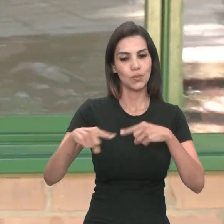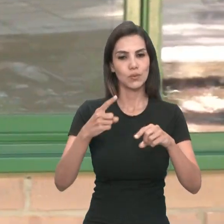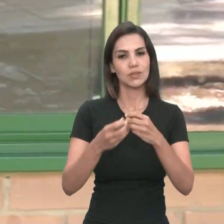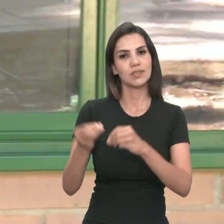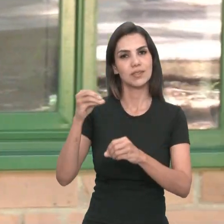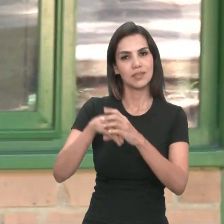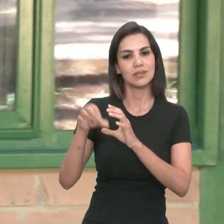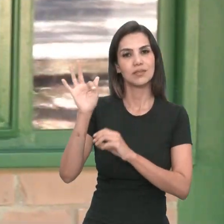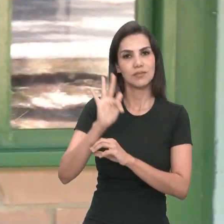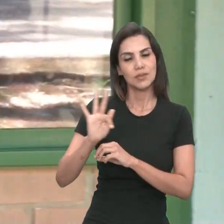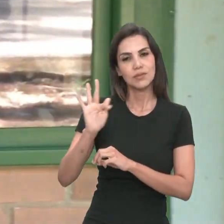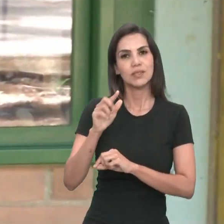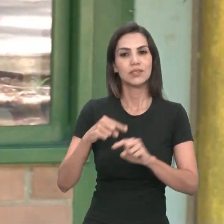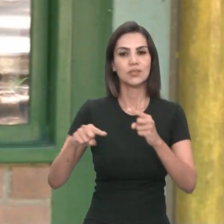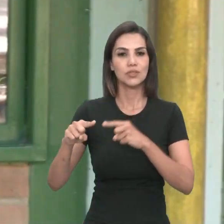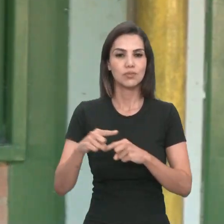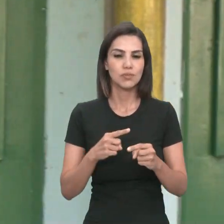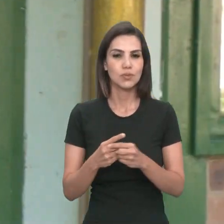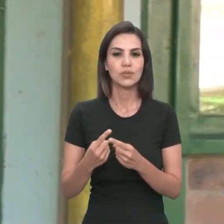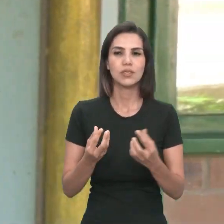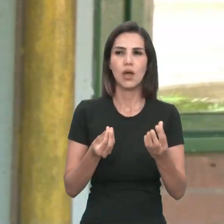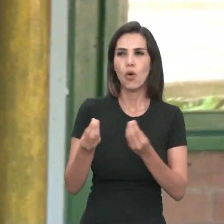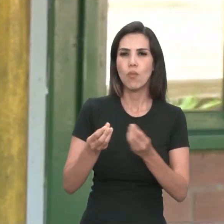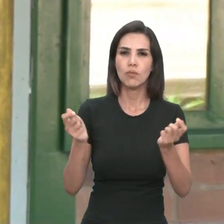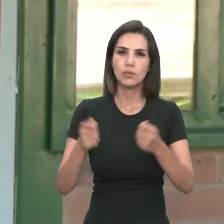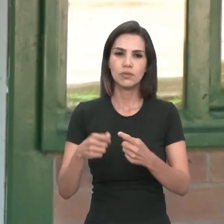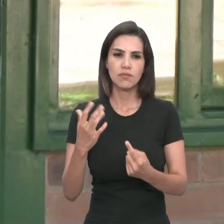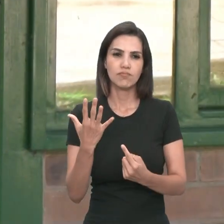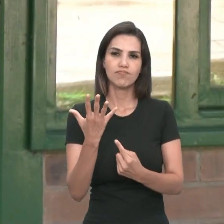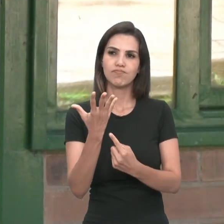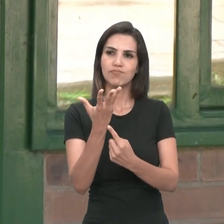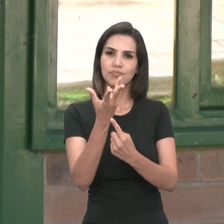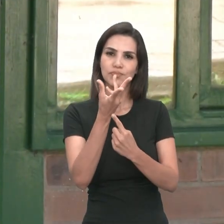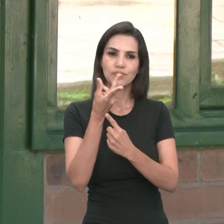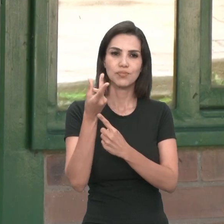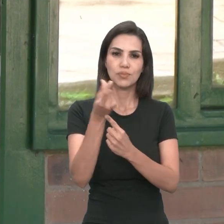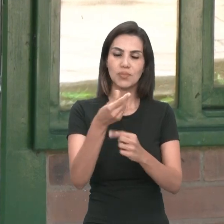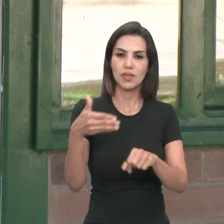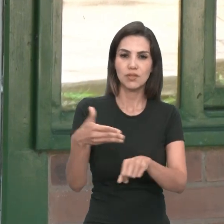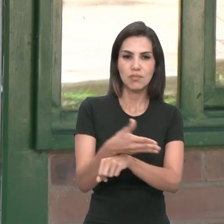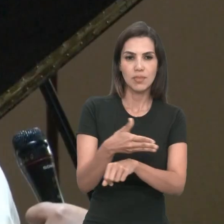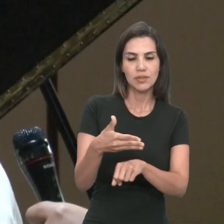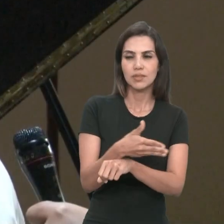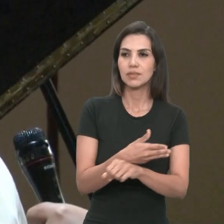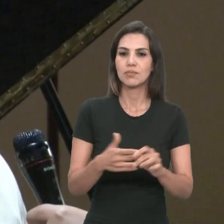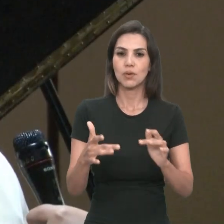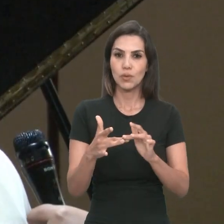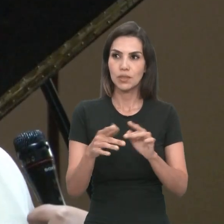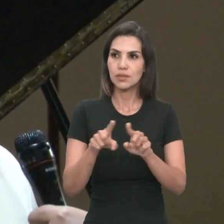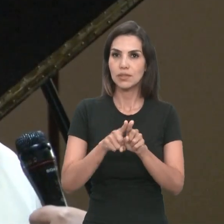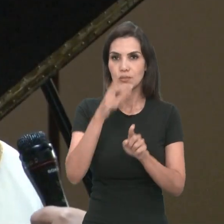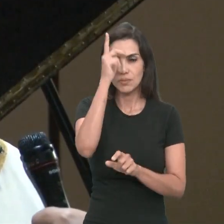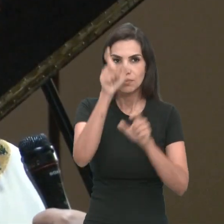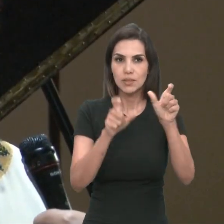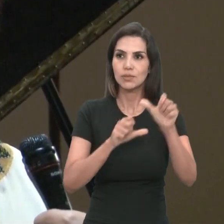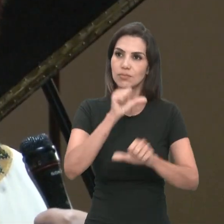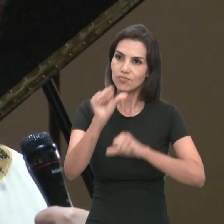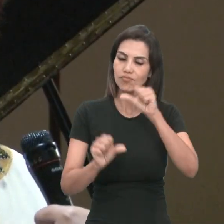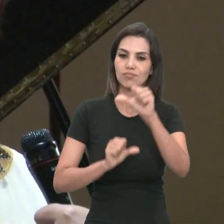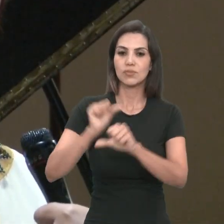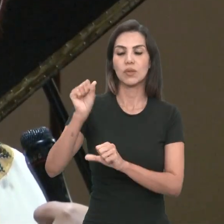a arte pode ser acessível e transformadora. E a professora Marília Agnes fala um pouco sobre. A escola faz